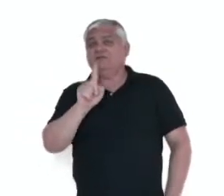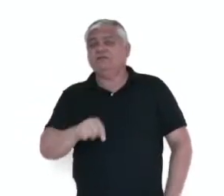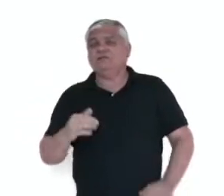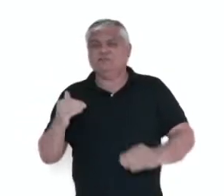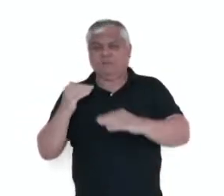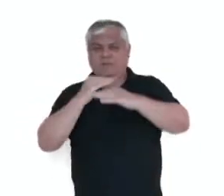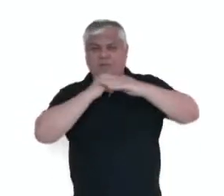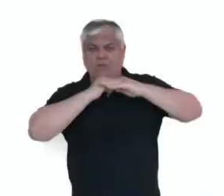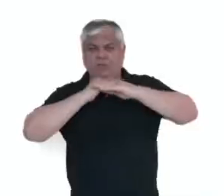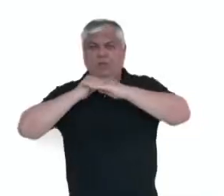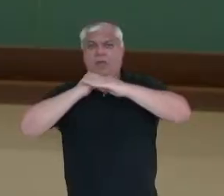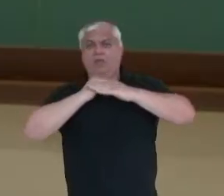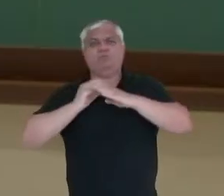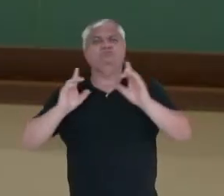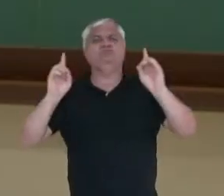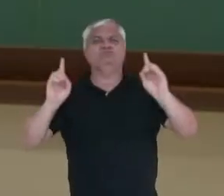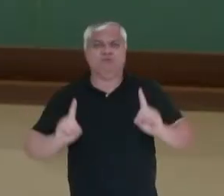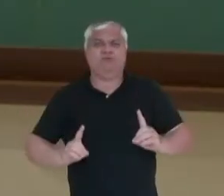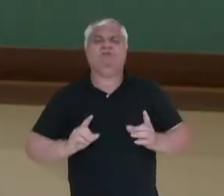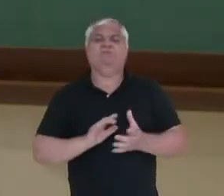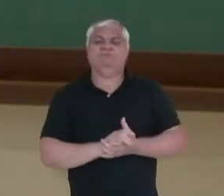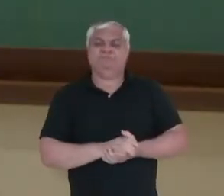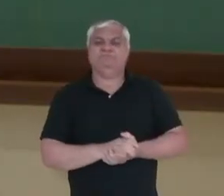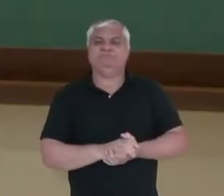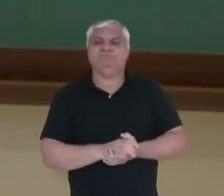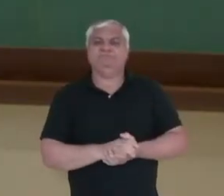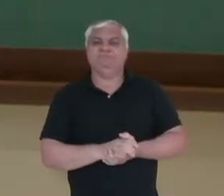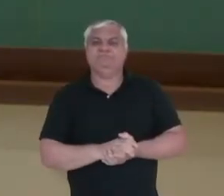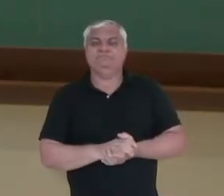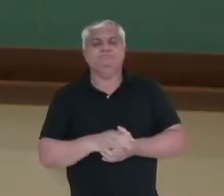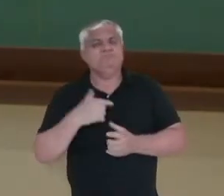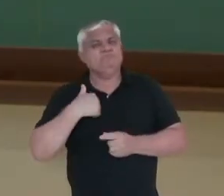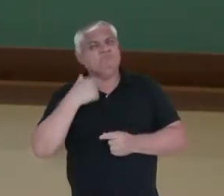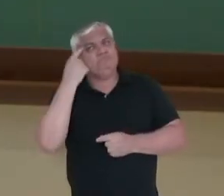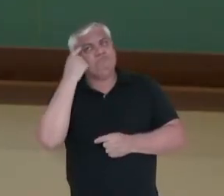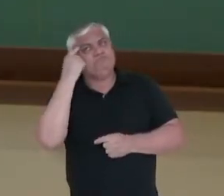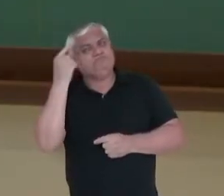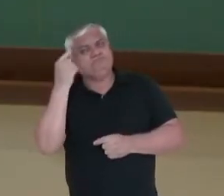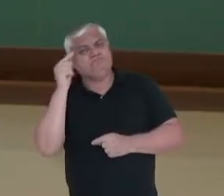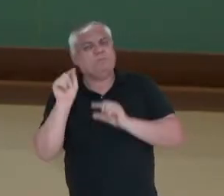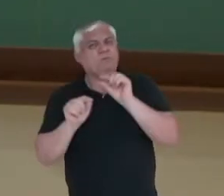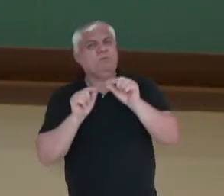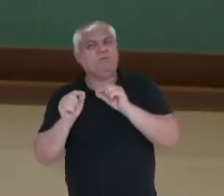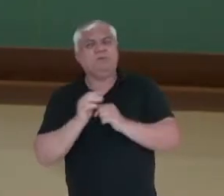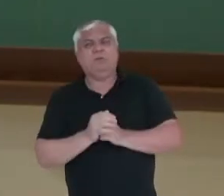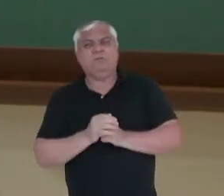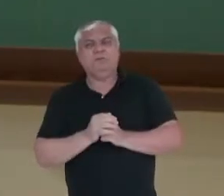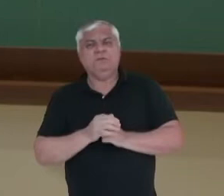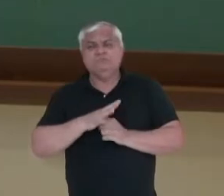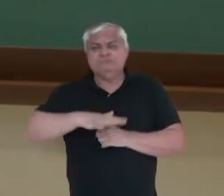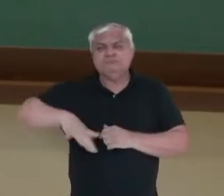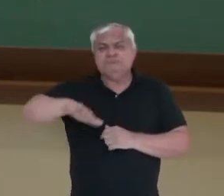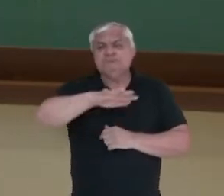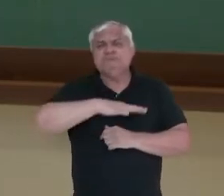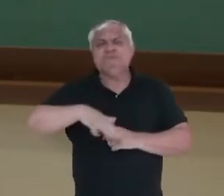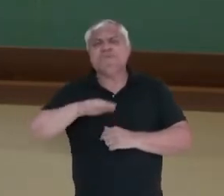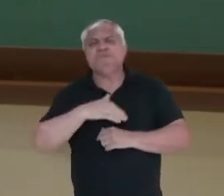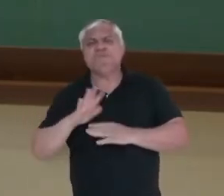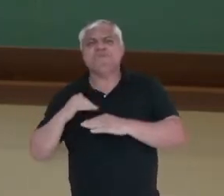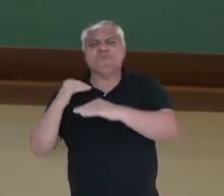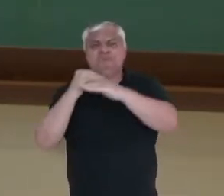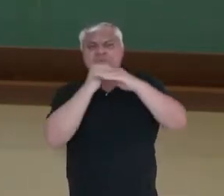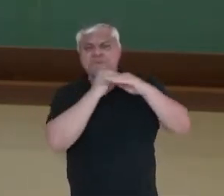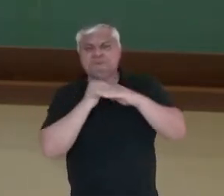igualdade de direitos, tá? E é interessante daí pensar esse estado de natureza na concepção